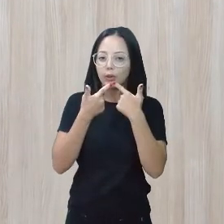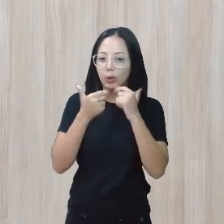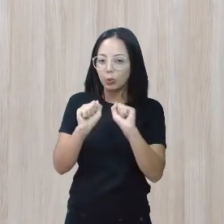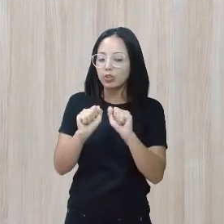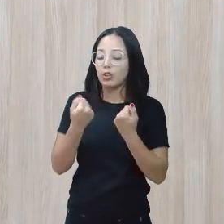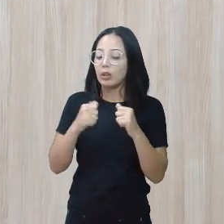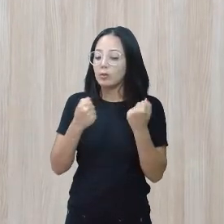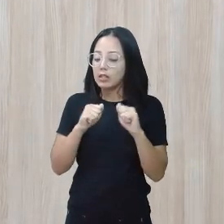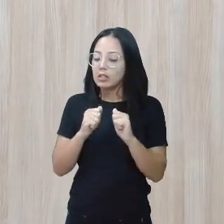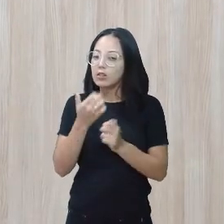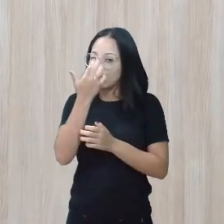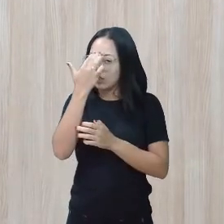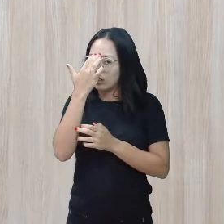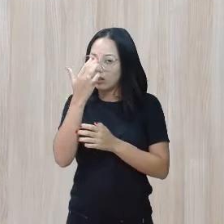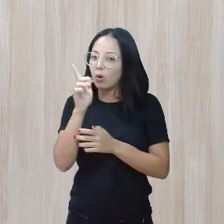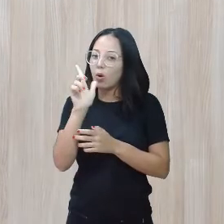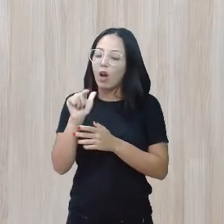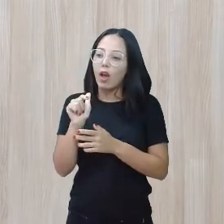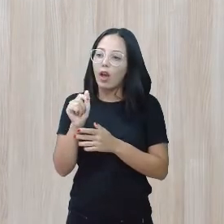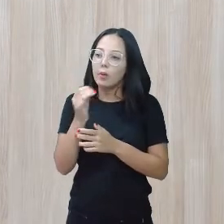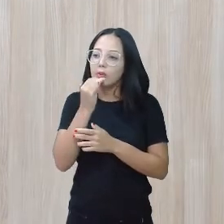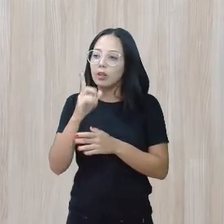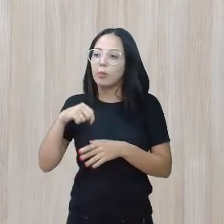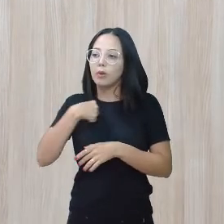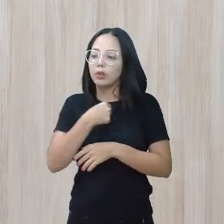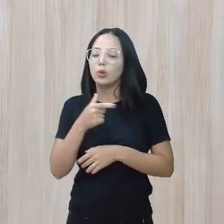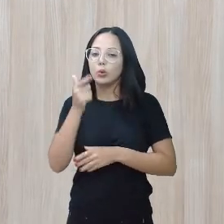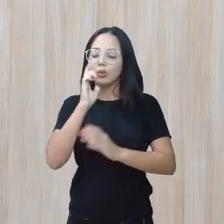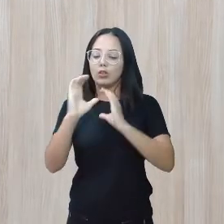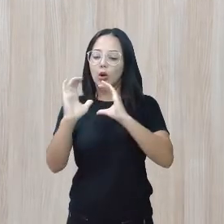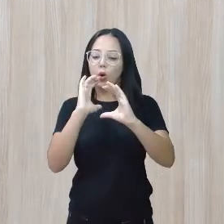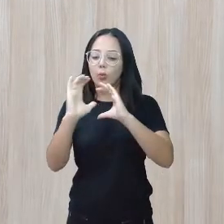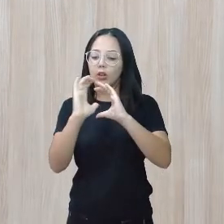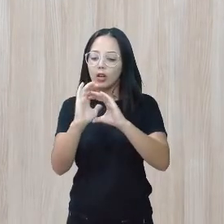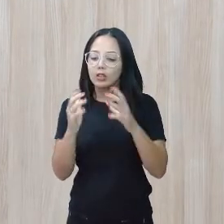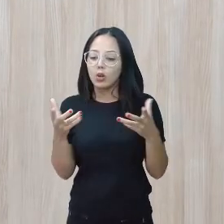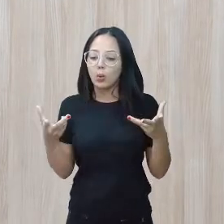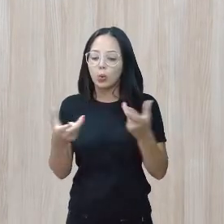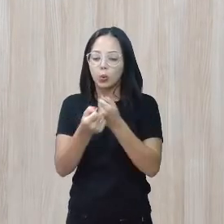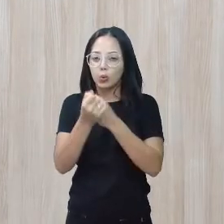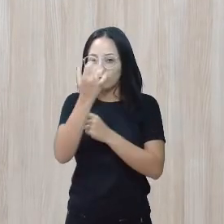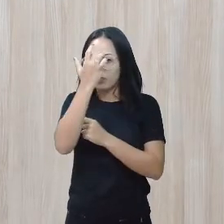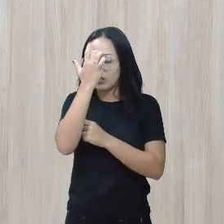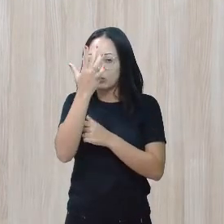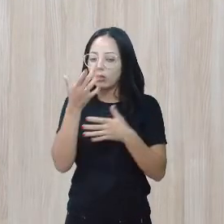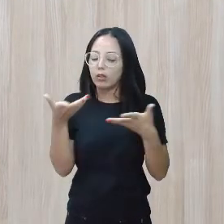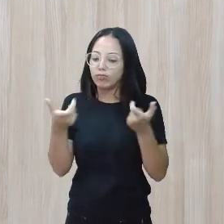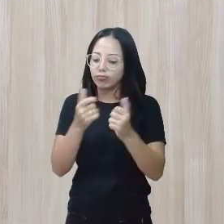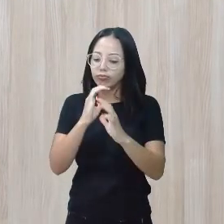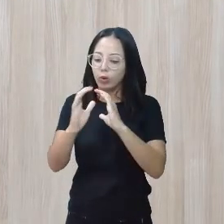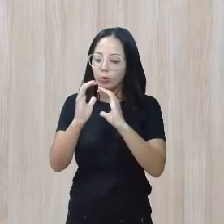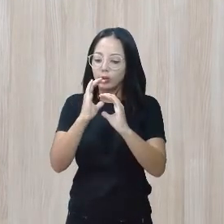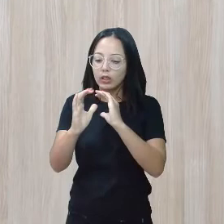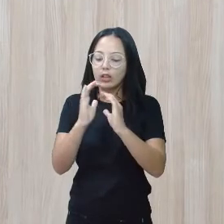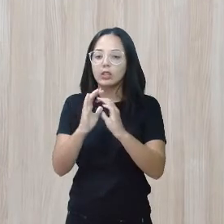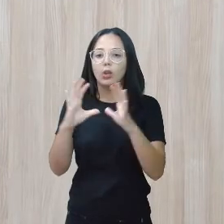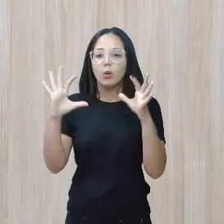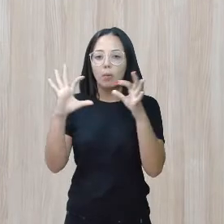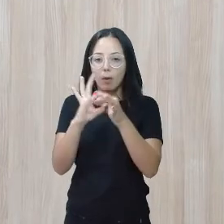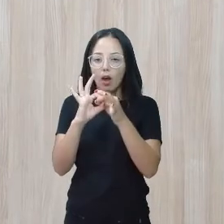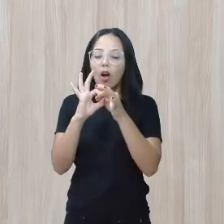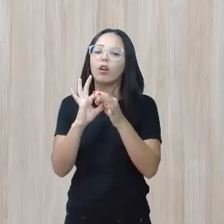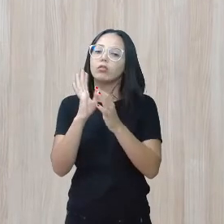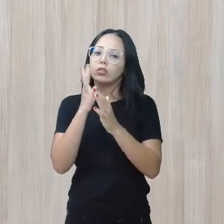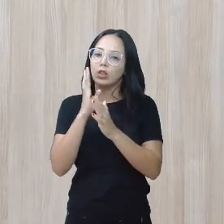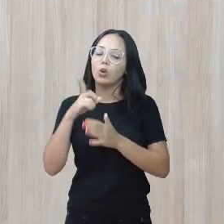que são necessárias para fazer uma comunicação a mais facilitada possível, a mais coesa possível. A